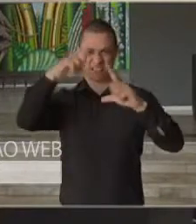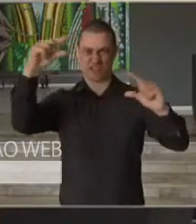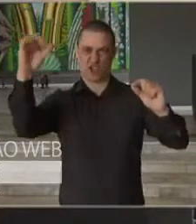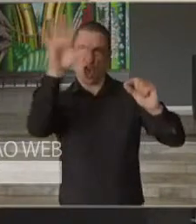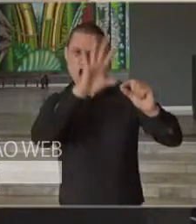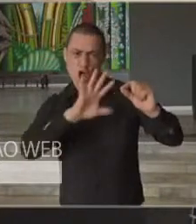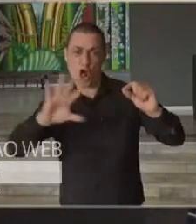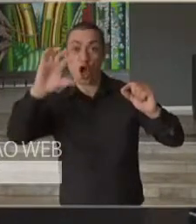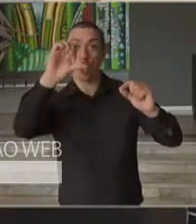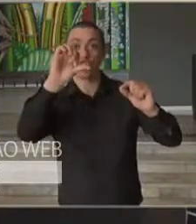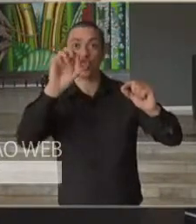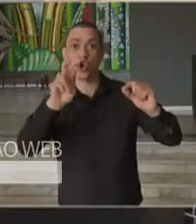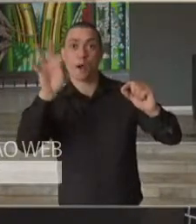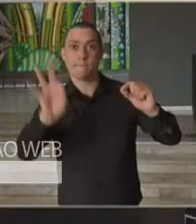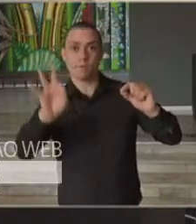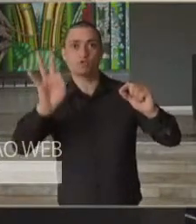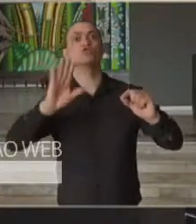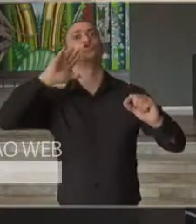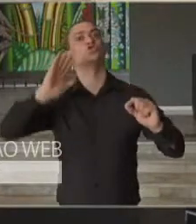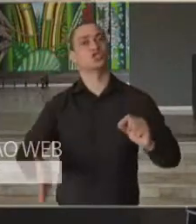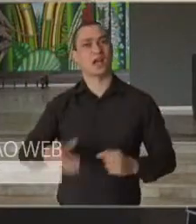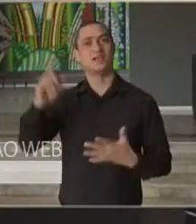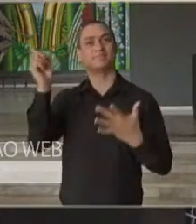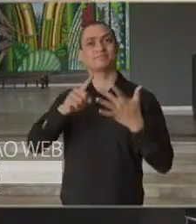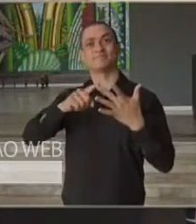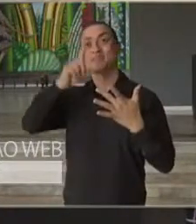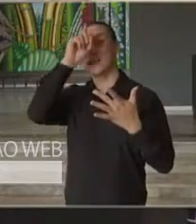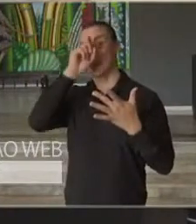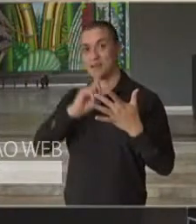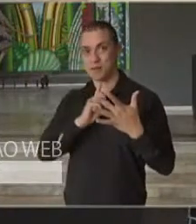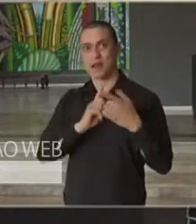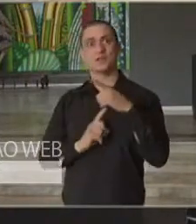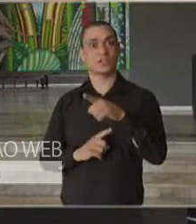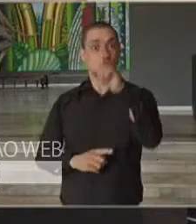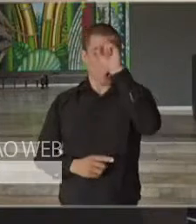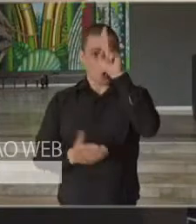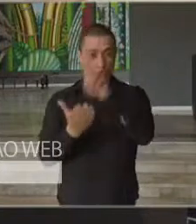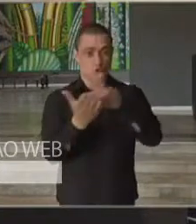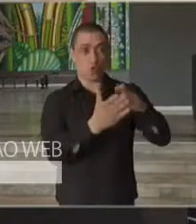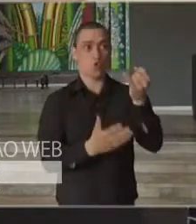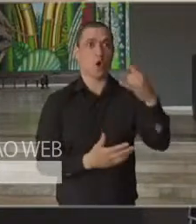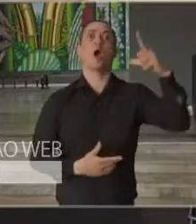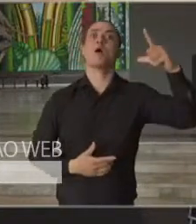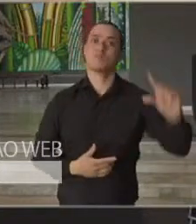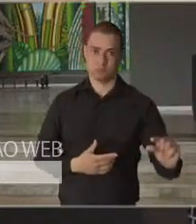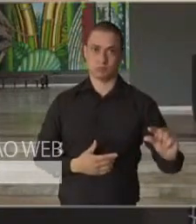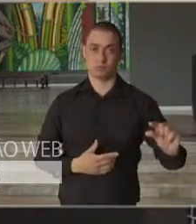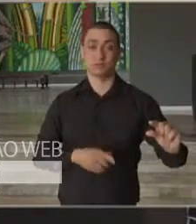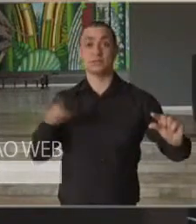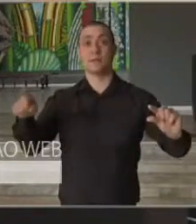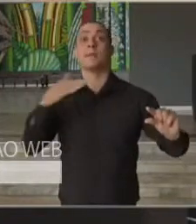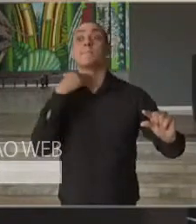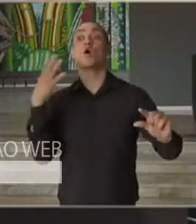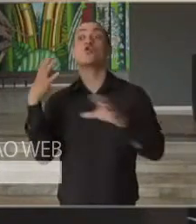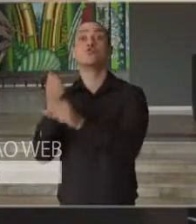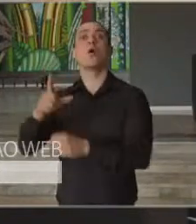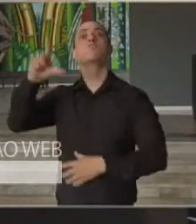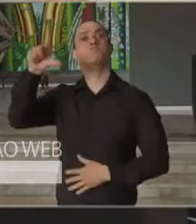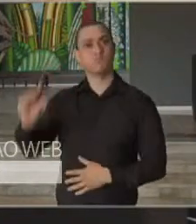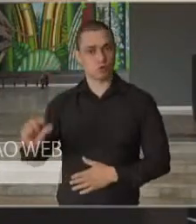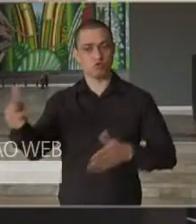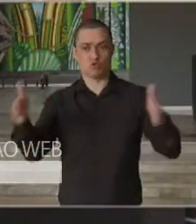a partir da fase amarela, né? Um avanço importante com queda de internações e queda de óbitos ao longo